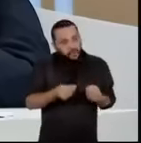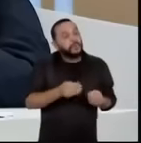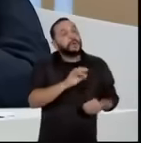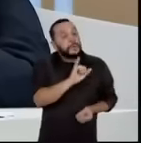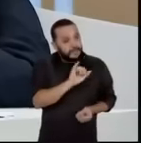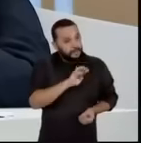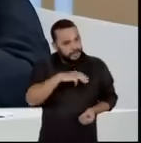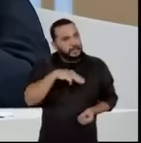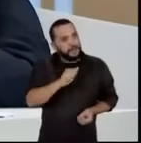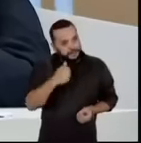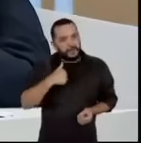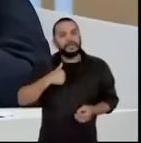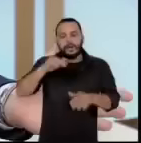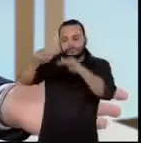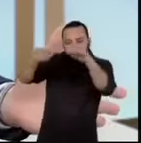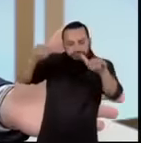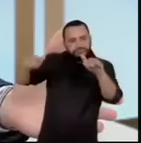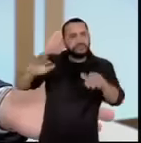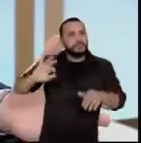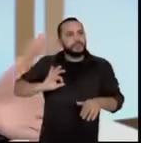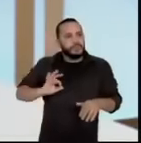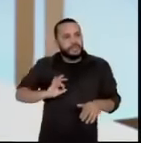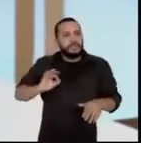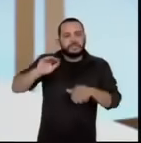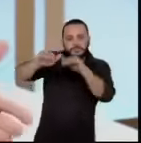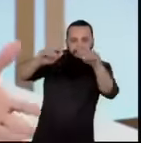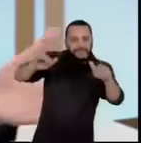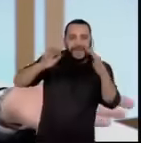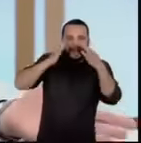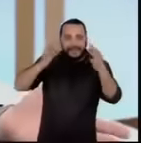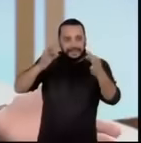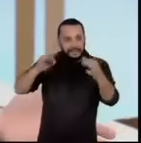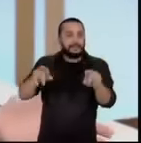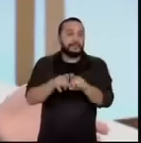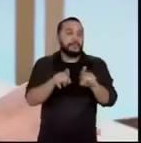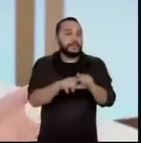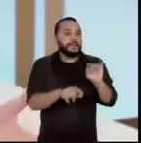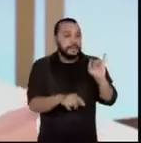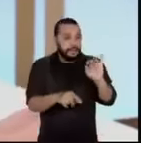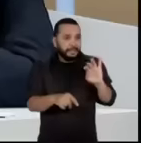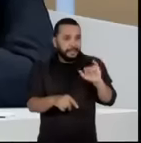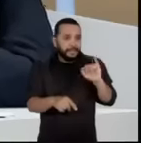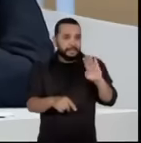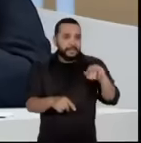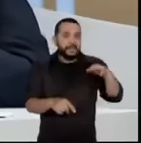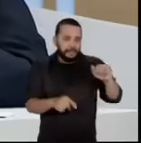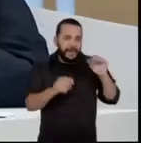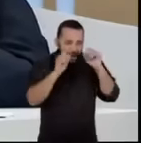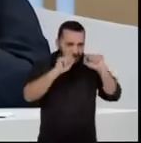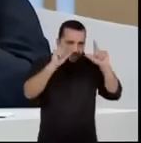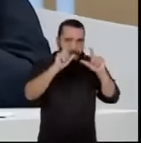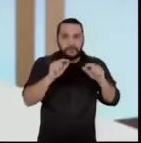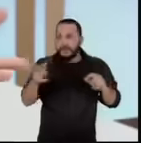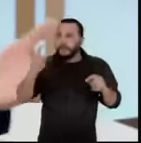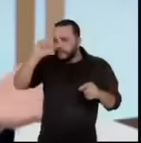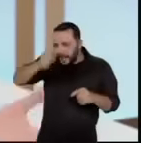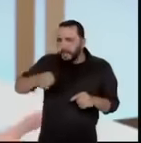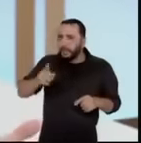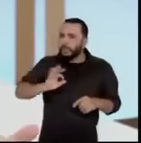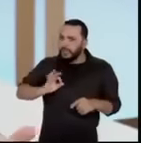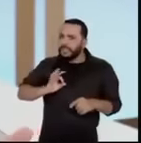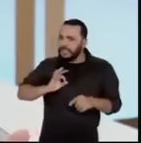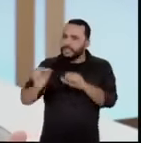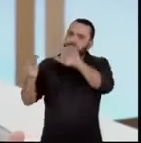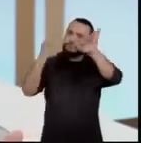fez, comunicando às autoridades para que ficassem atentos e o próprio IBAMA, por outro lado, atento também. Ou mandando a Polícia Federal para lá, né? Não, mas foi feita